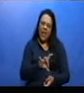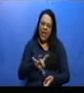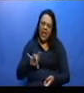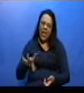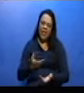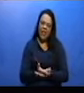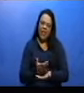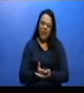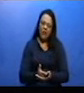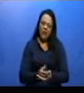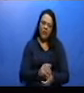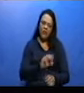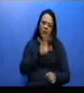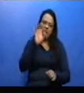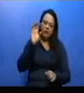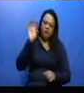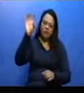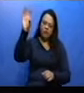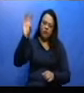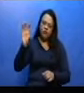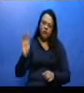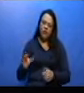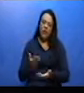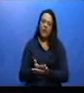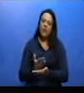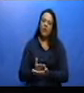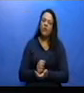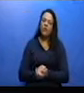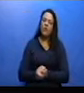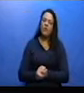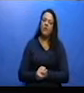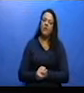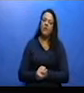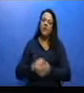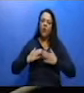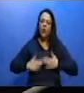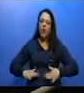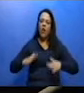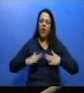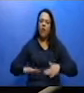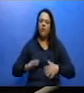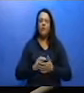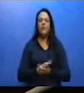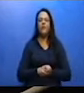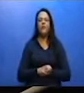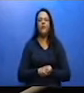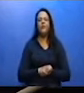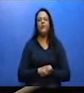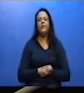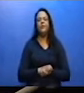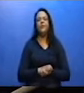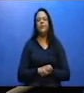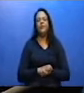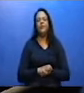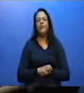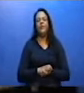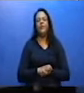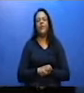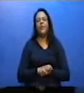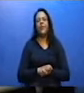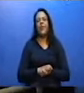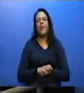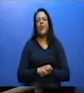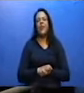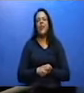desses aspectos. Em cada aula. Então, vai ser devagarzinho. No final da aula, o professor